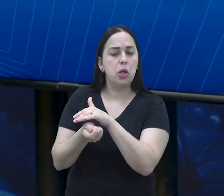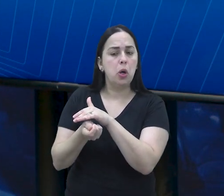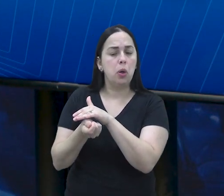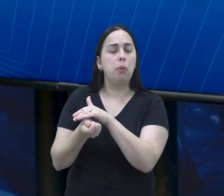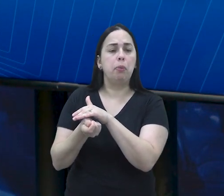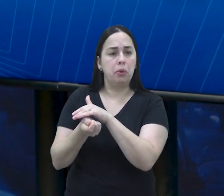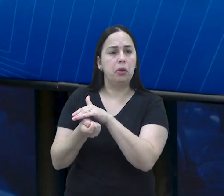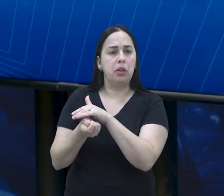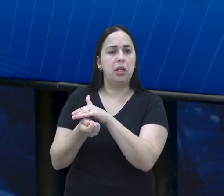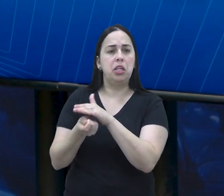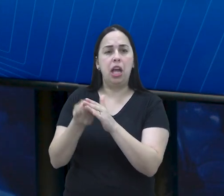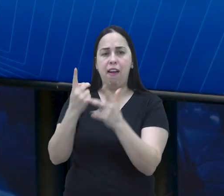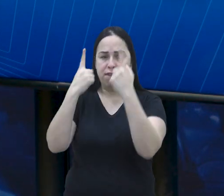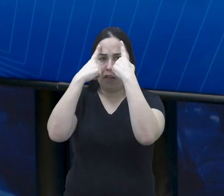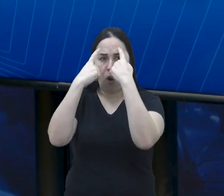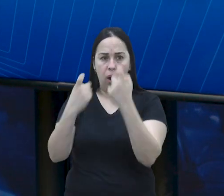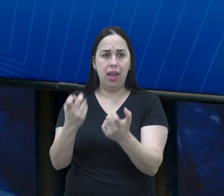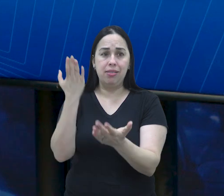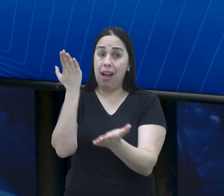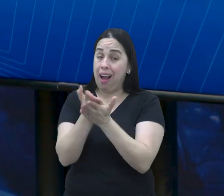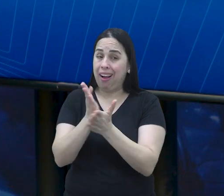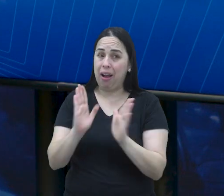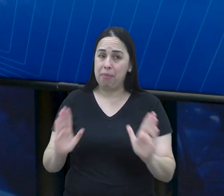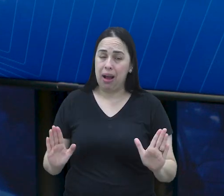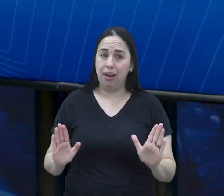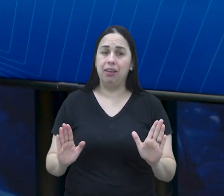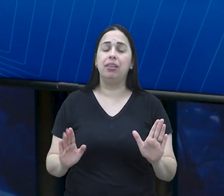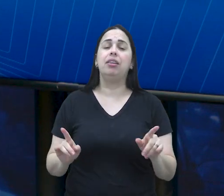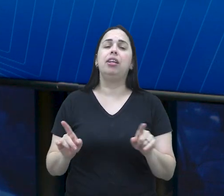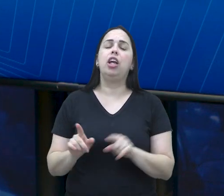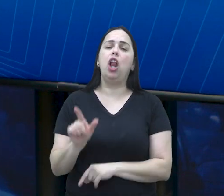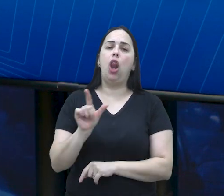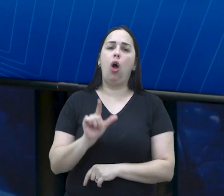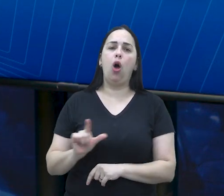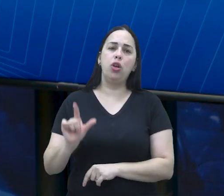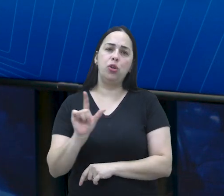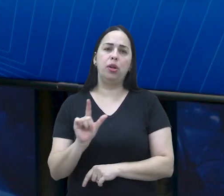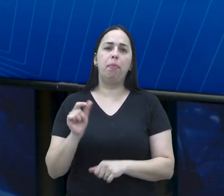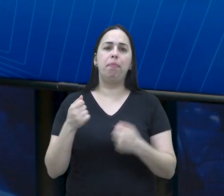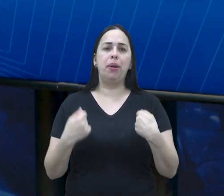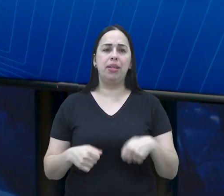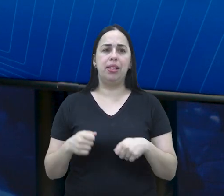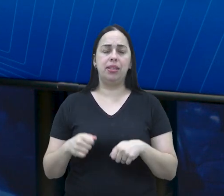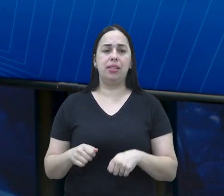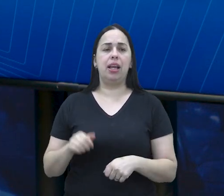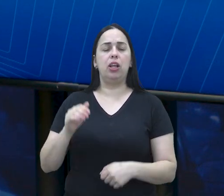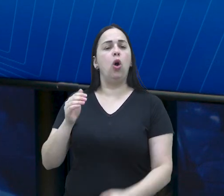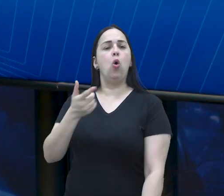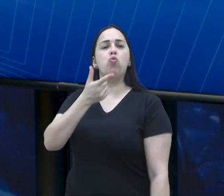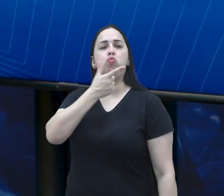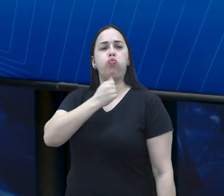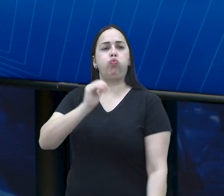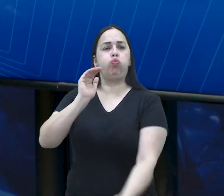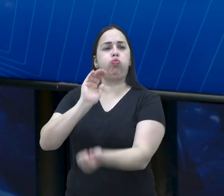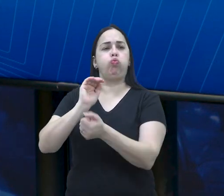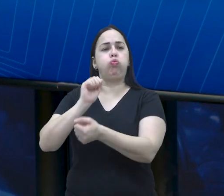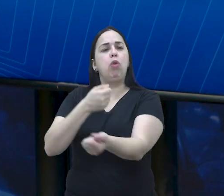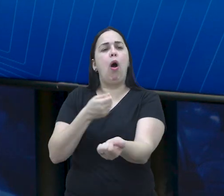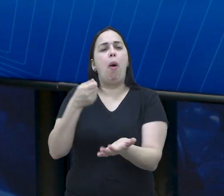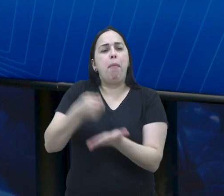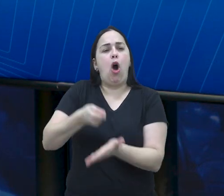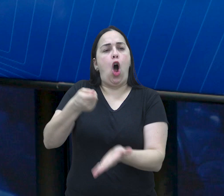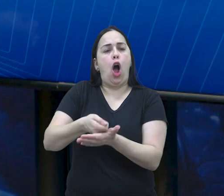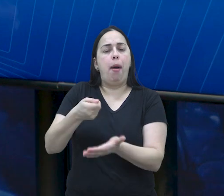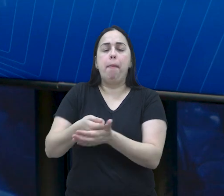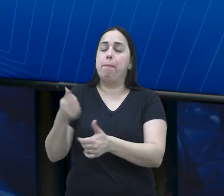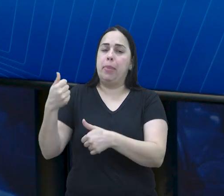nesse combate, né, à violência antes de acontecer. E, claro, né, a gente tem que mudar a estrutura machista da sociedade, e isso